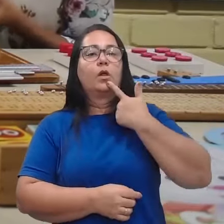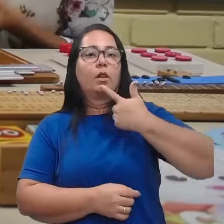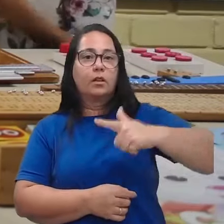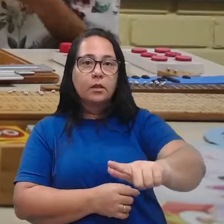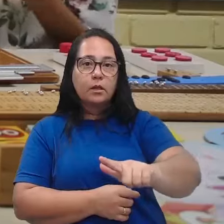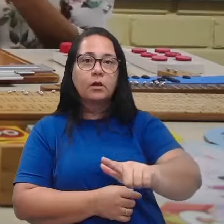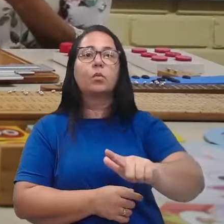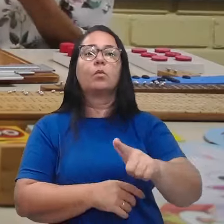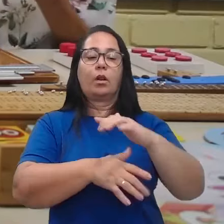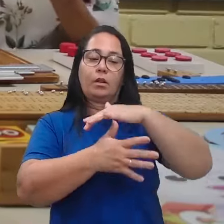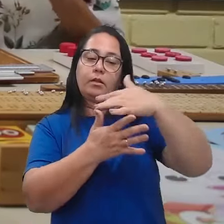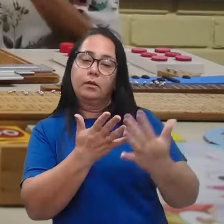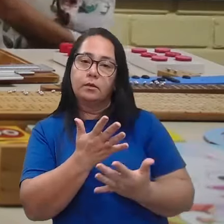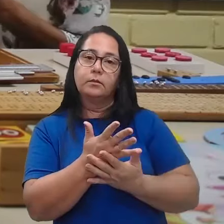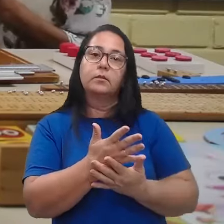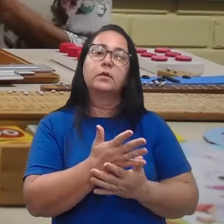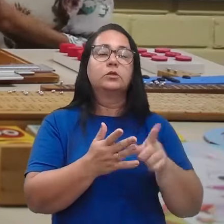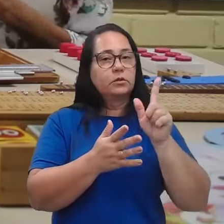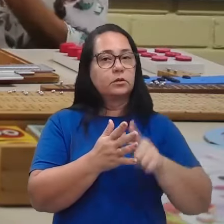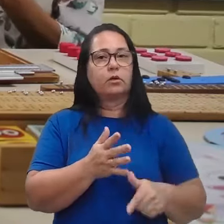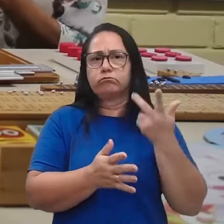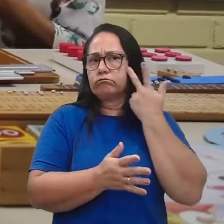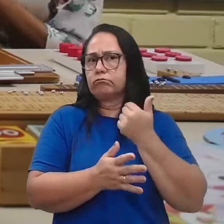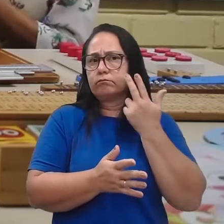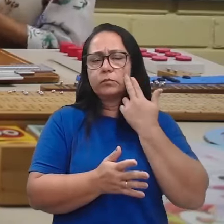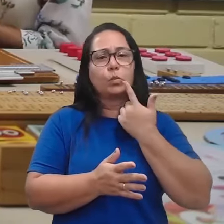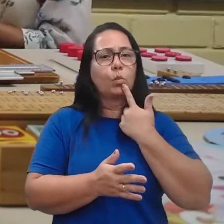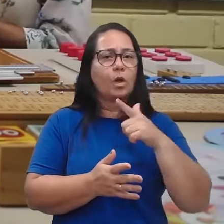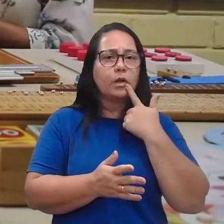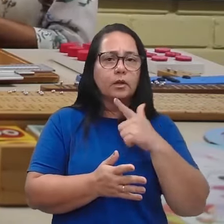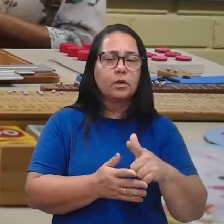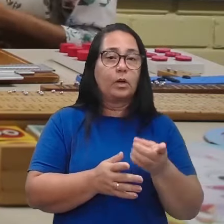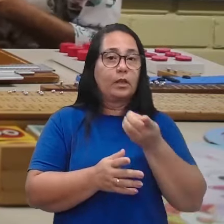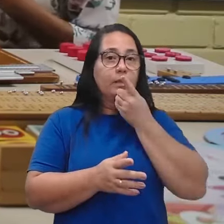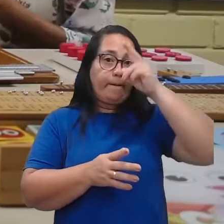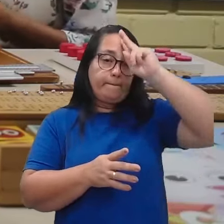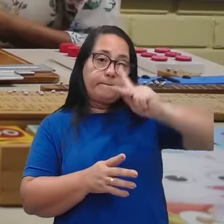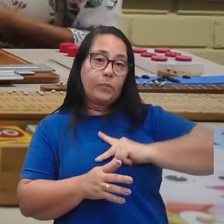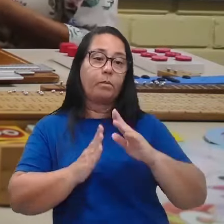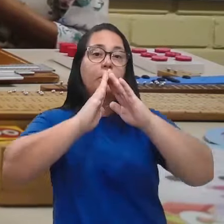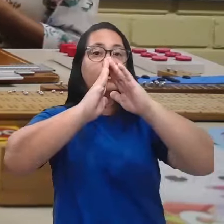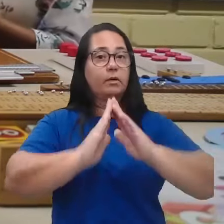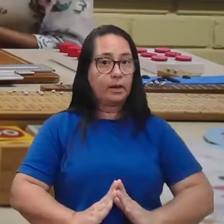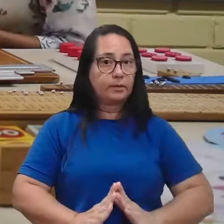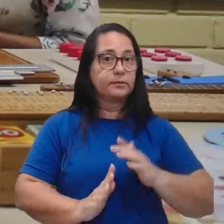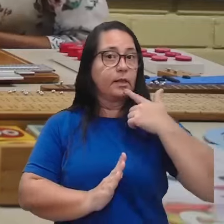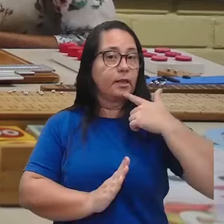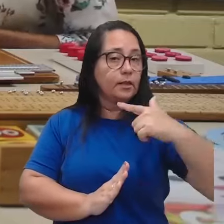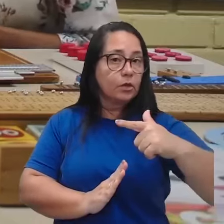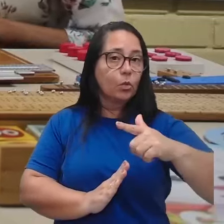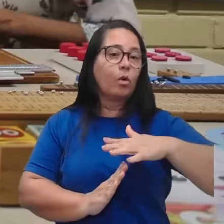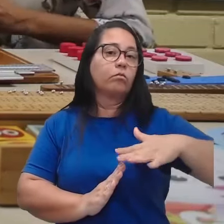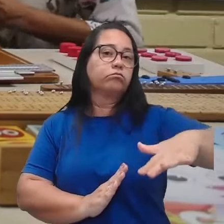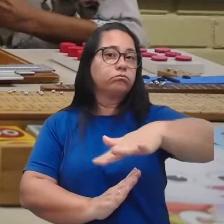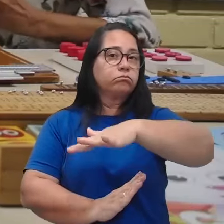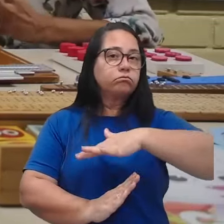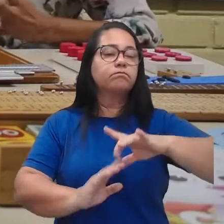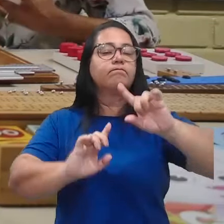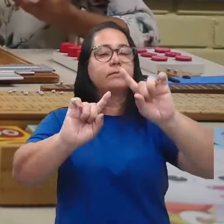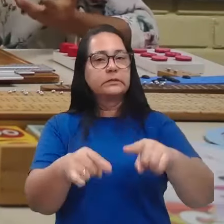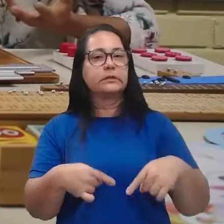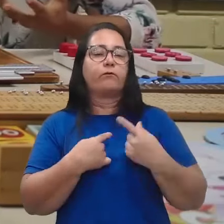né? A Libras, que é uma língua comum. Aquele dialeto da casa. Sim. Então, esse é o grande desafio. E o